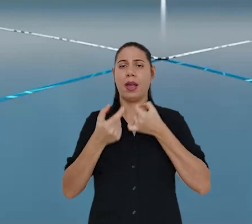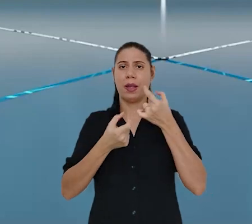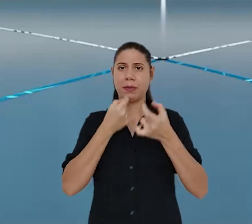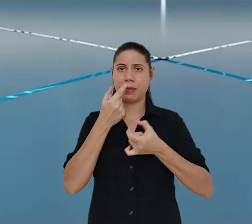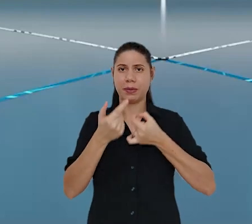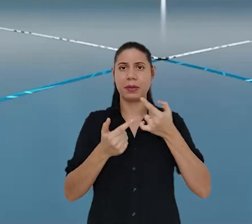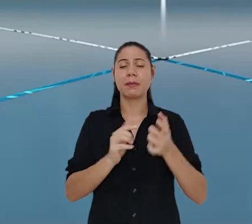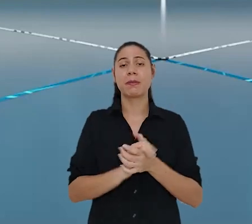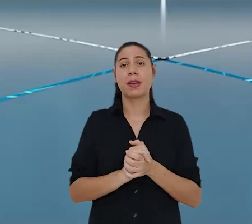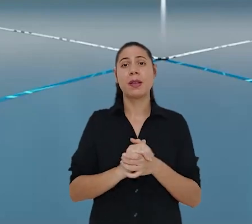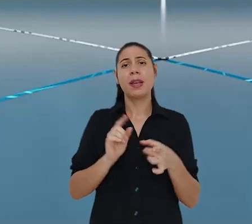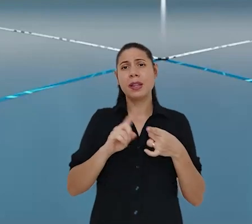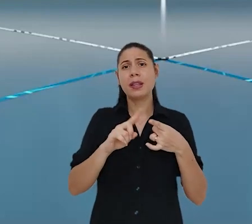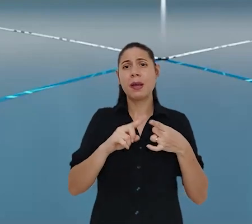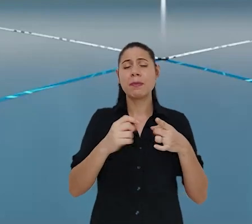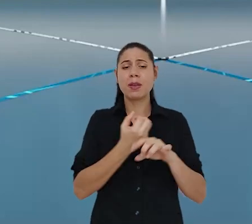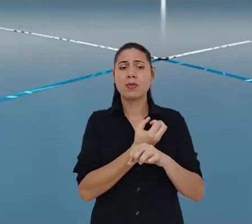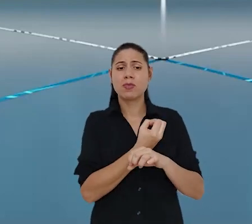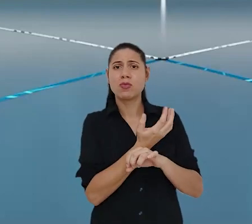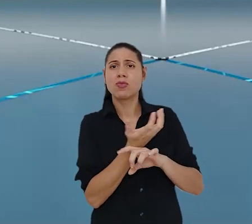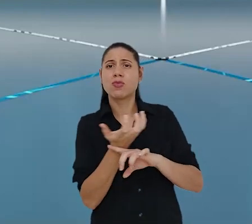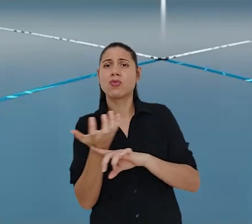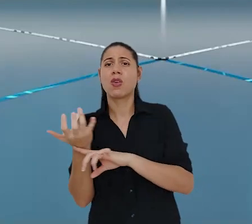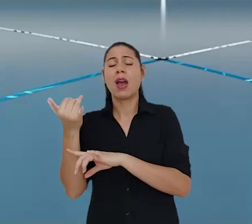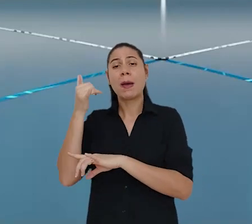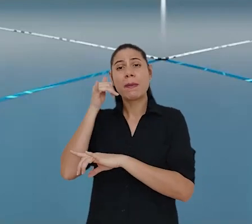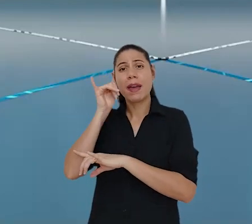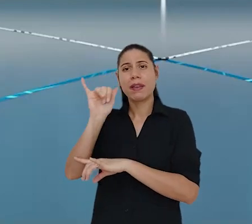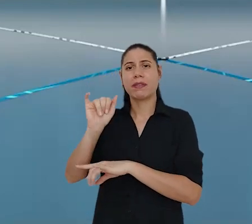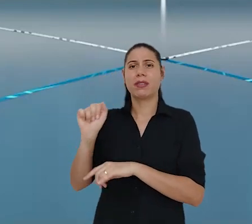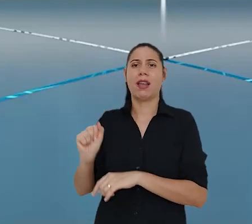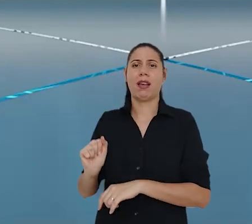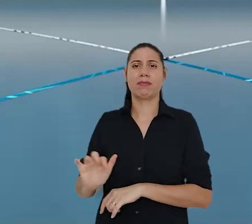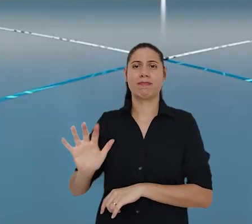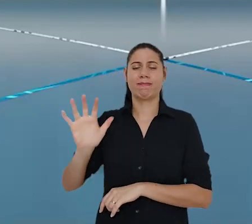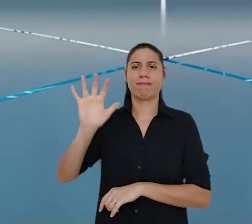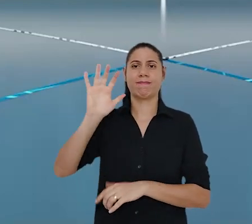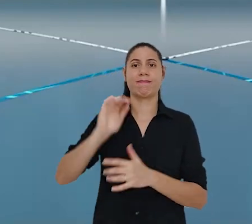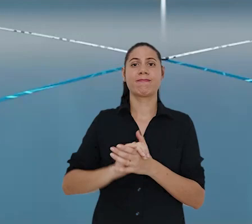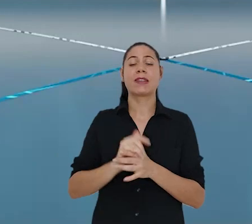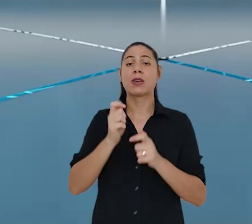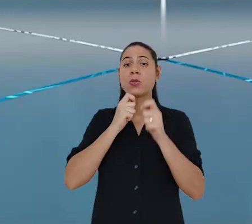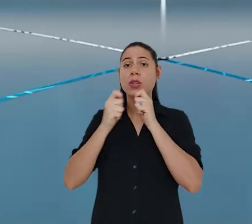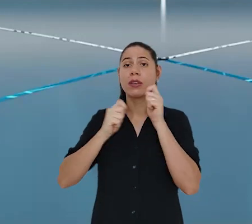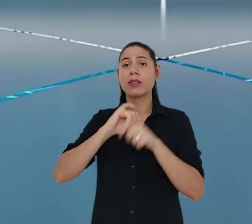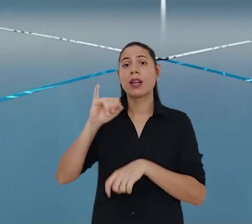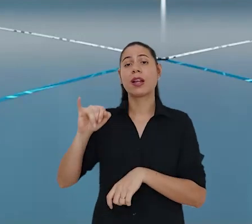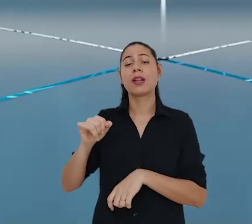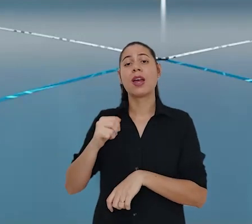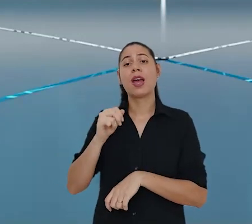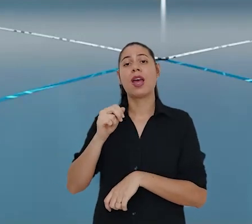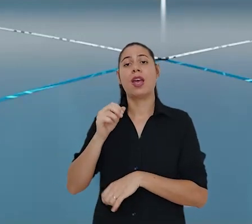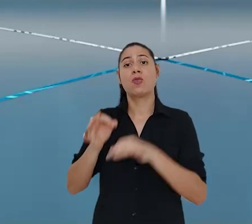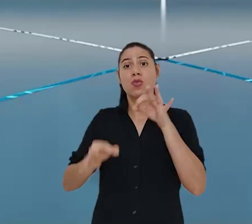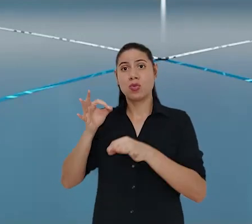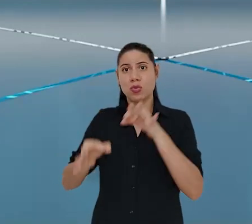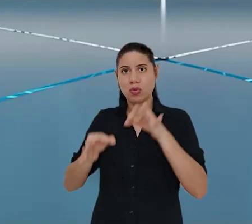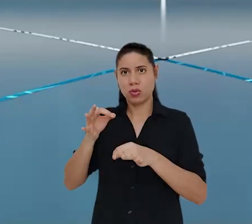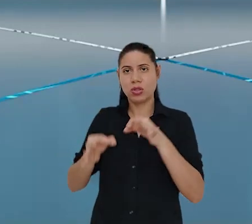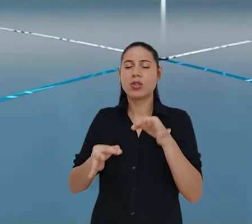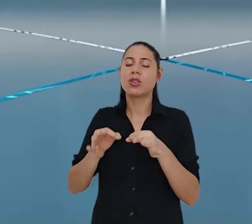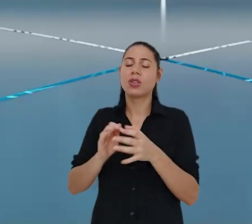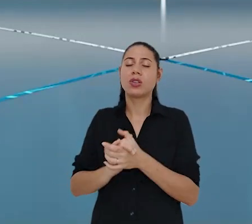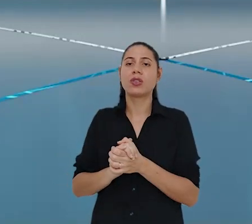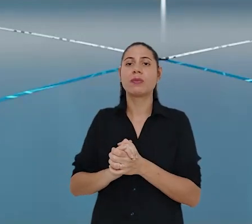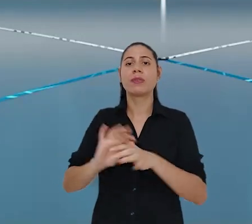como forma de baratear os custos. O entrevistado de Ana Paula Souza é o juiz federal da 10ª Vara Criminal da Seção